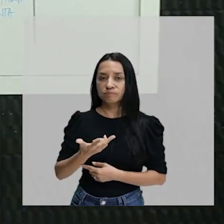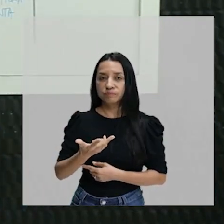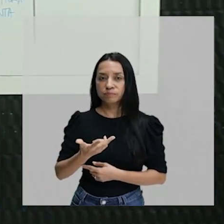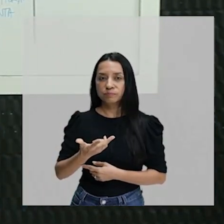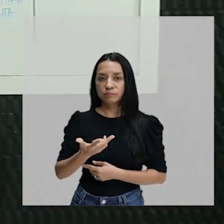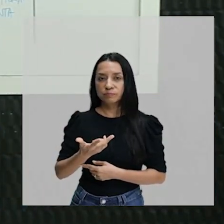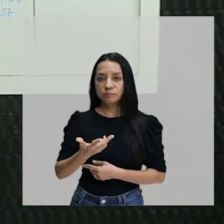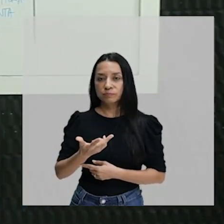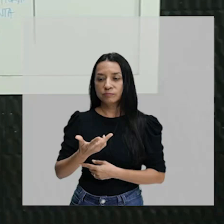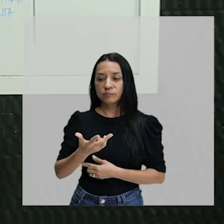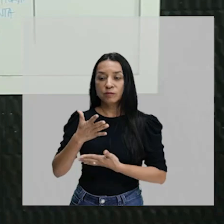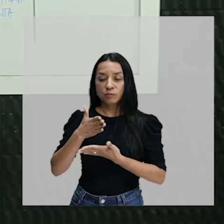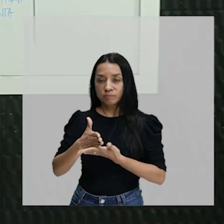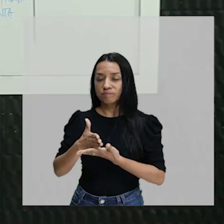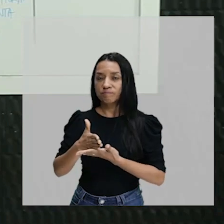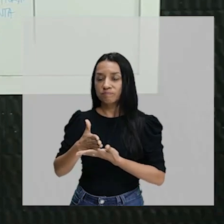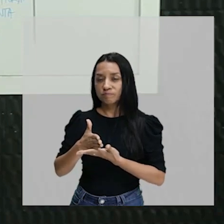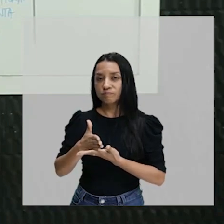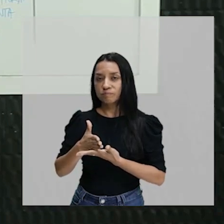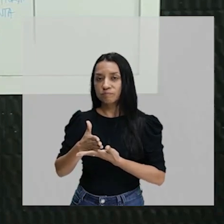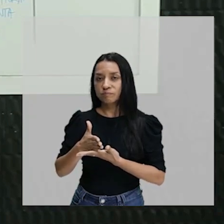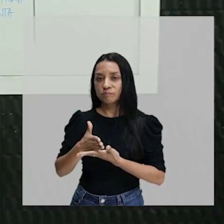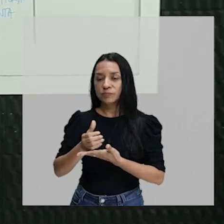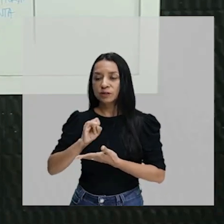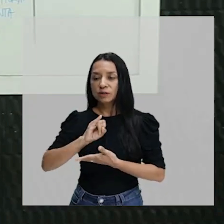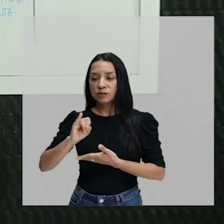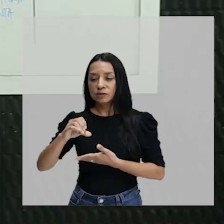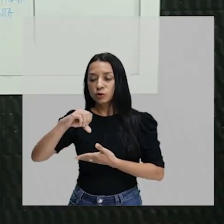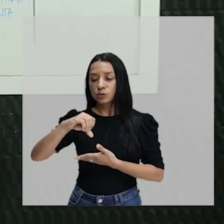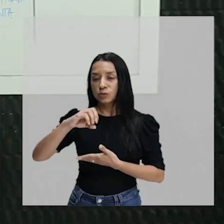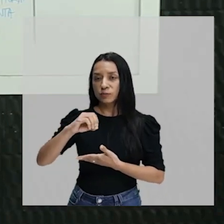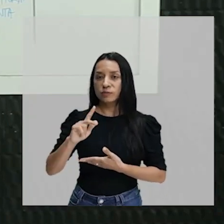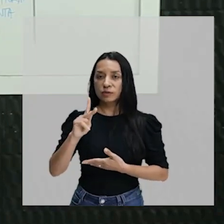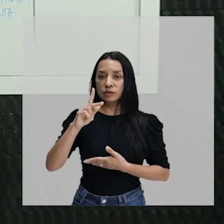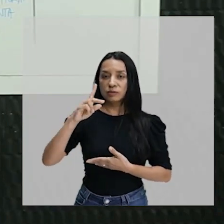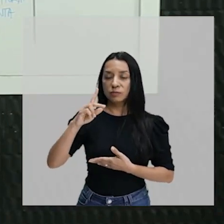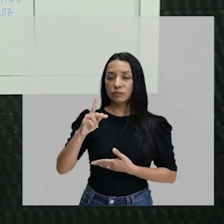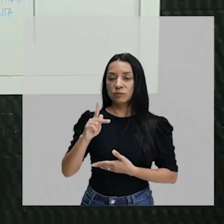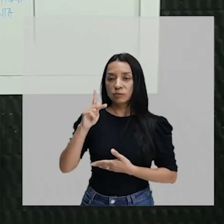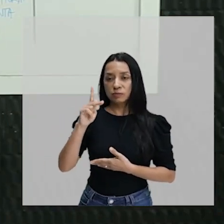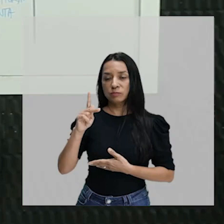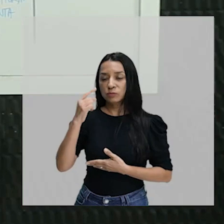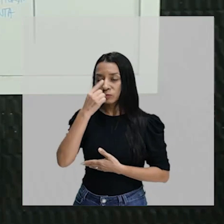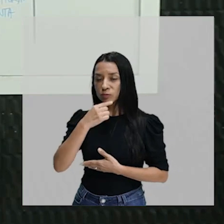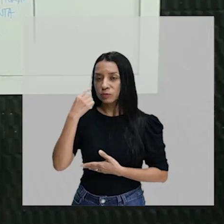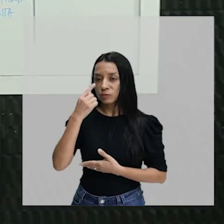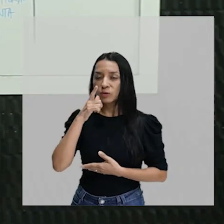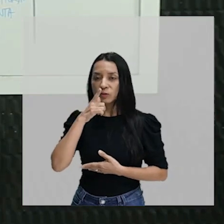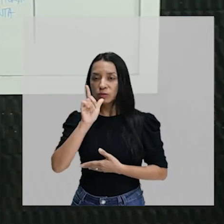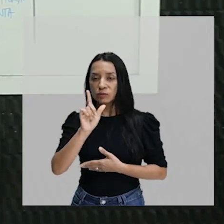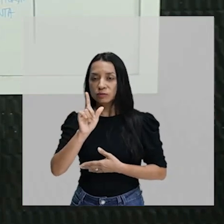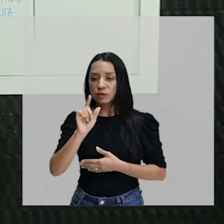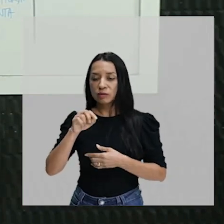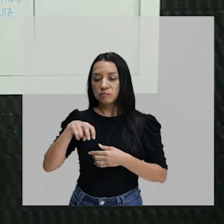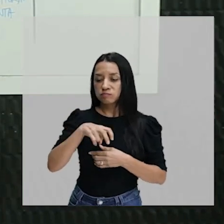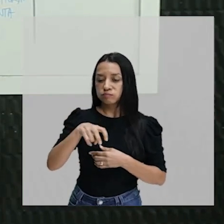na metade tá tu tava em 90 km por hora beleza tu consegue fazer um percurso em